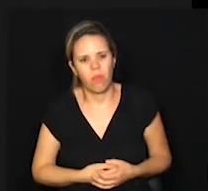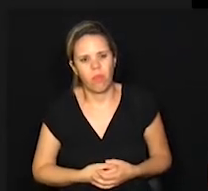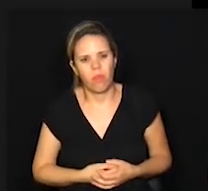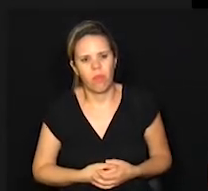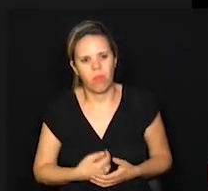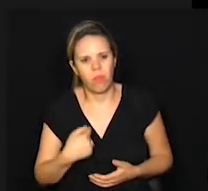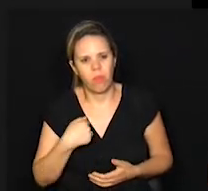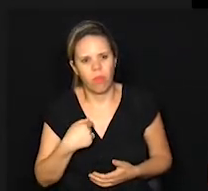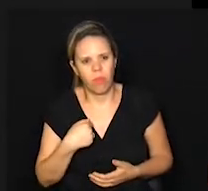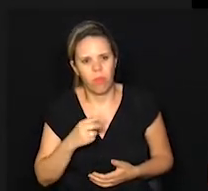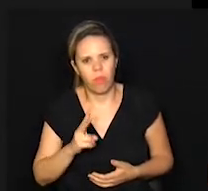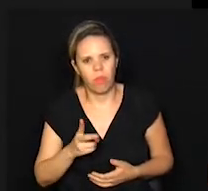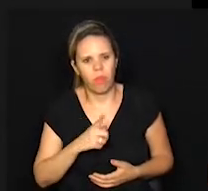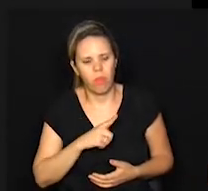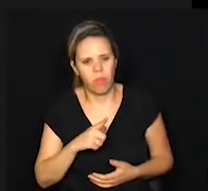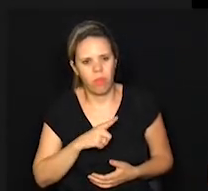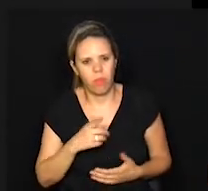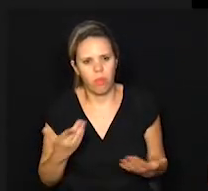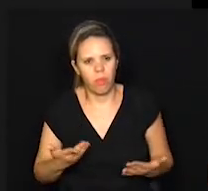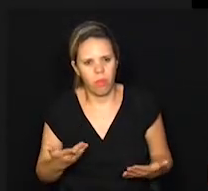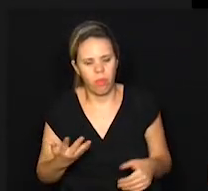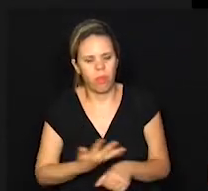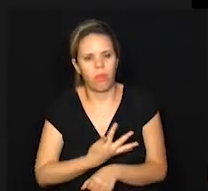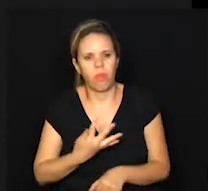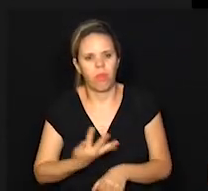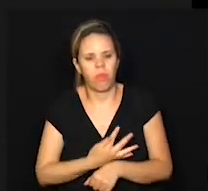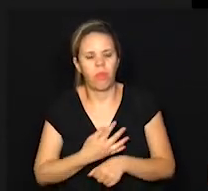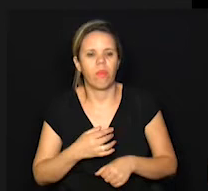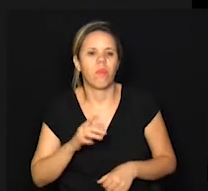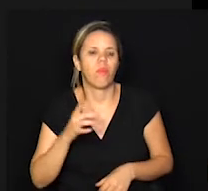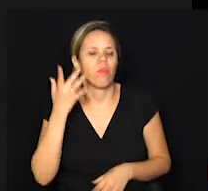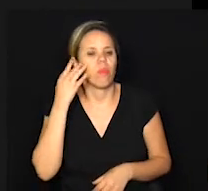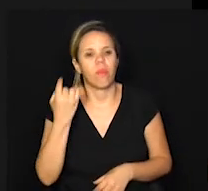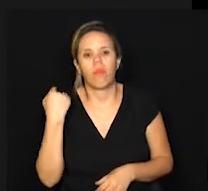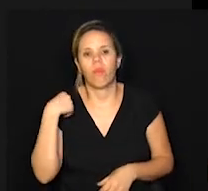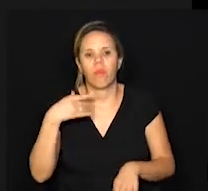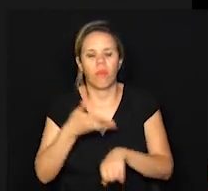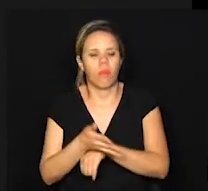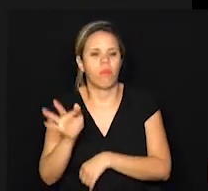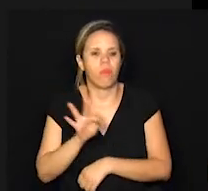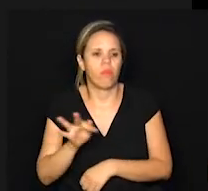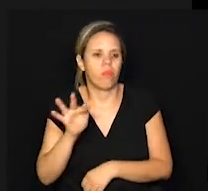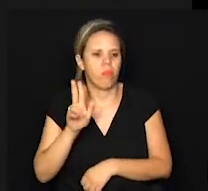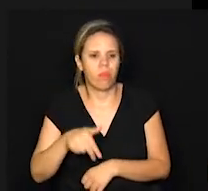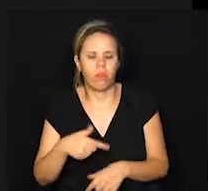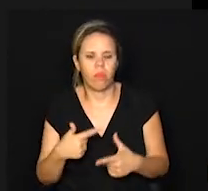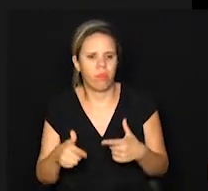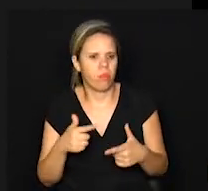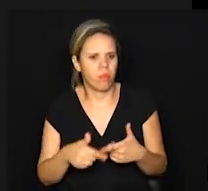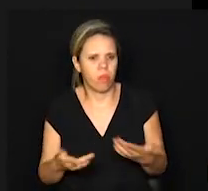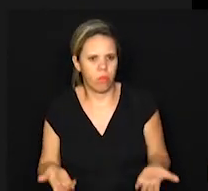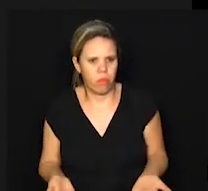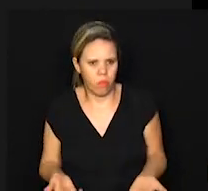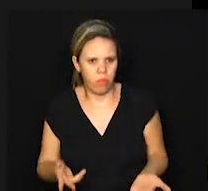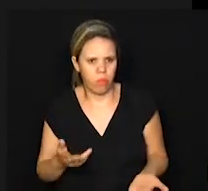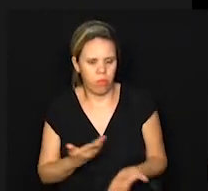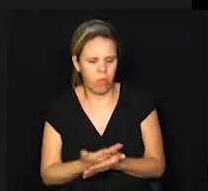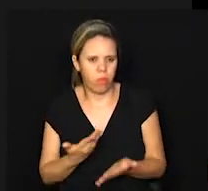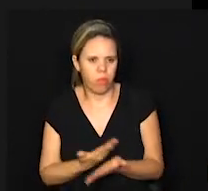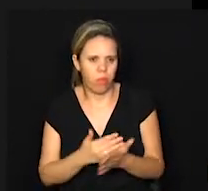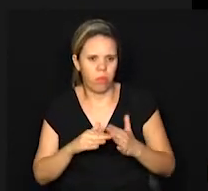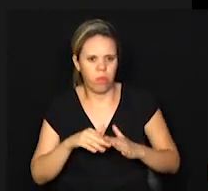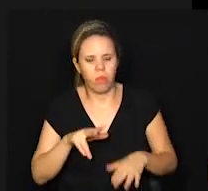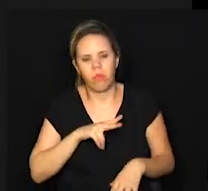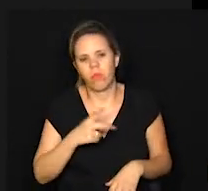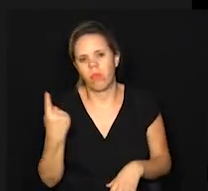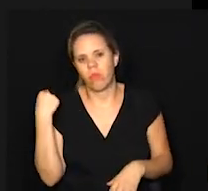E eu sempre tive isso, eu já passei por isso. Só que eu achei que entrar na faculdade eu nunca ia passar por isso. Porque eu estudei em colégio particular,